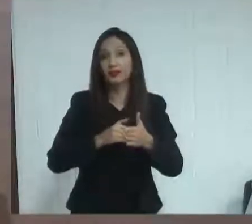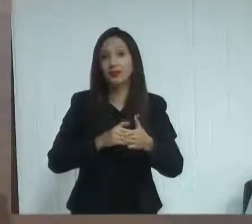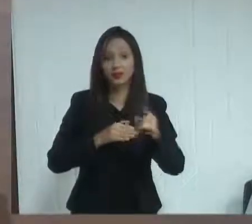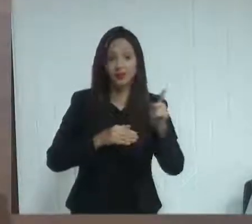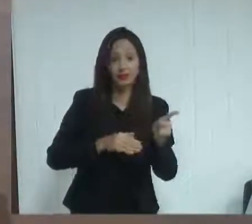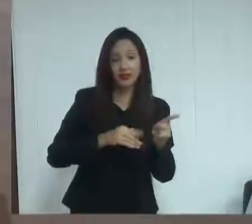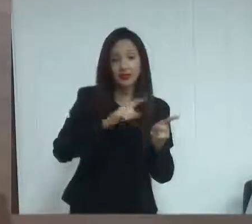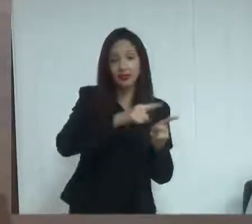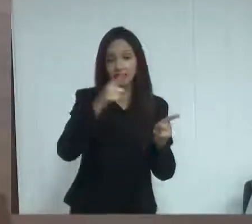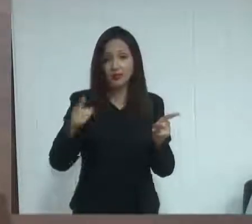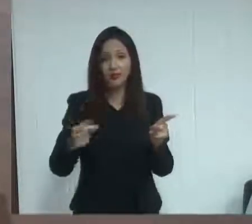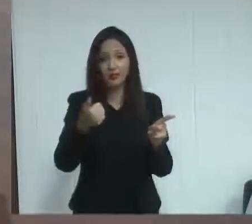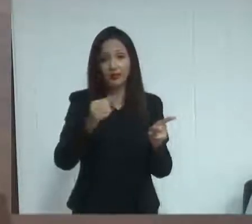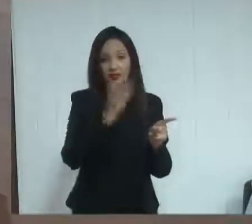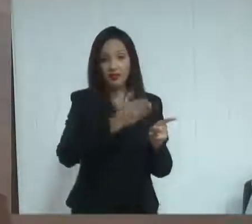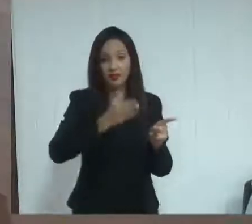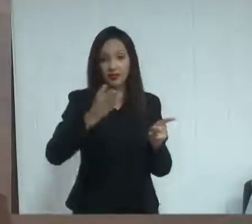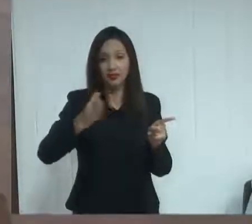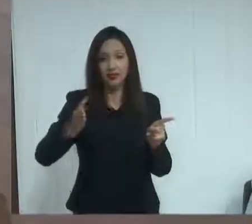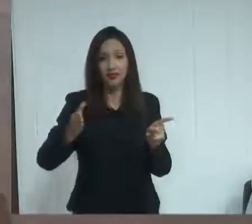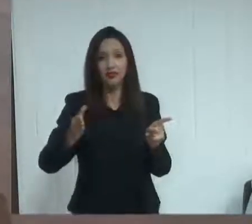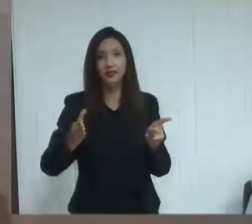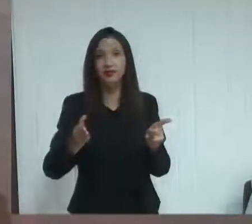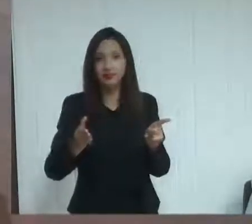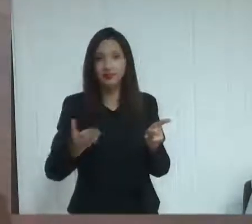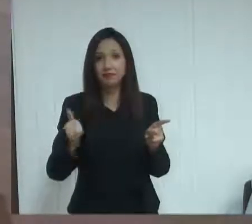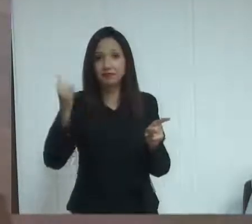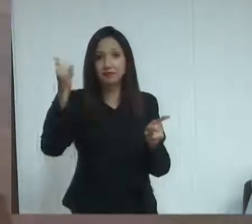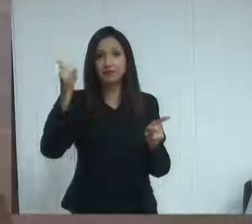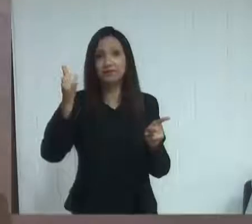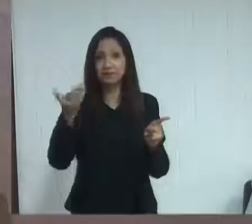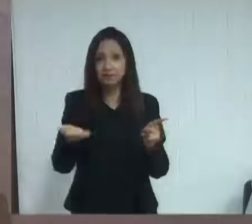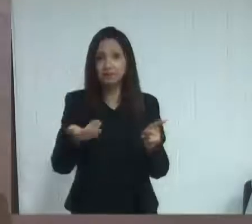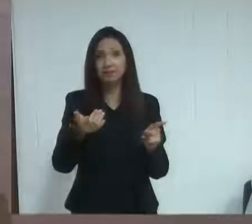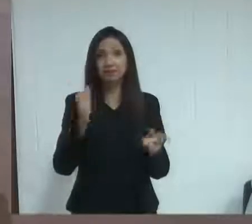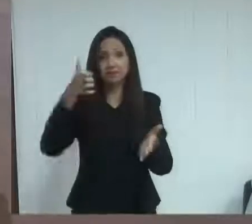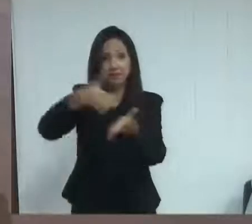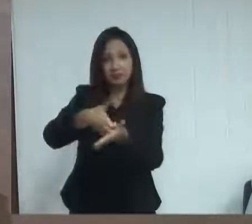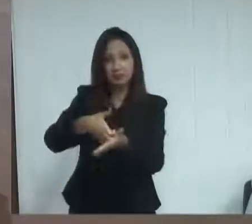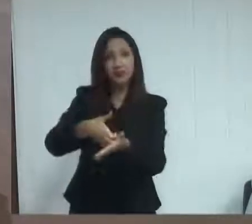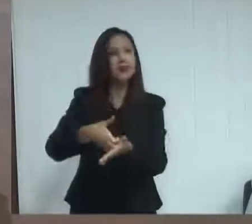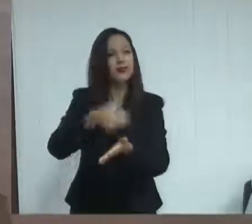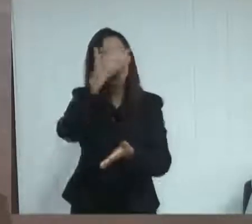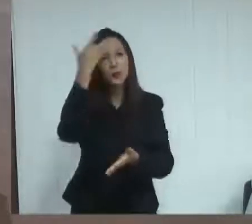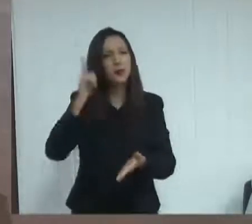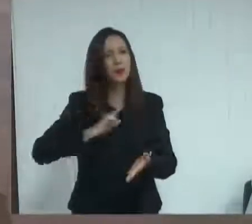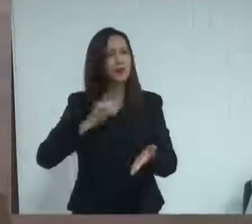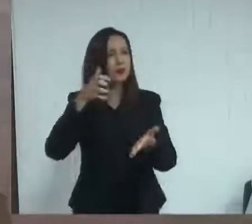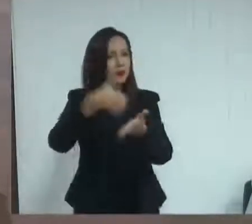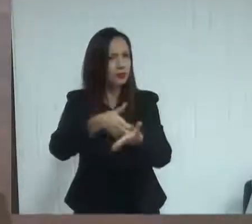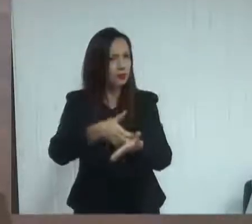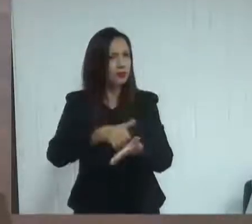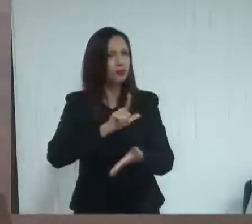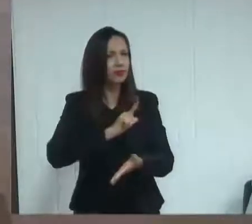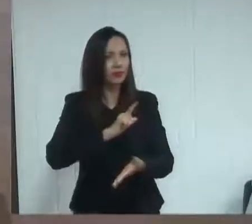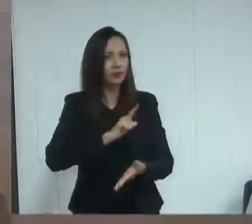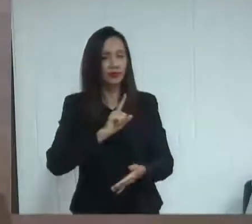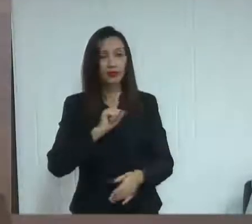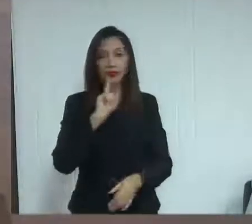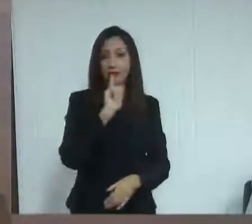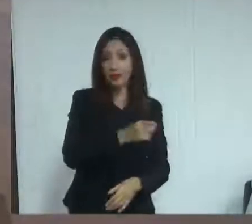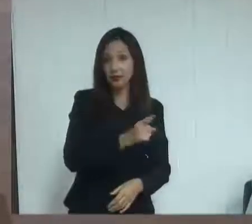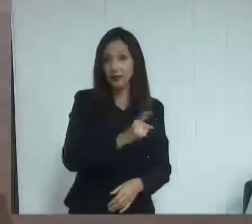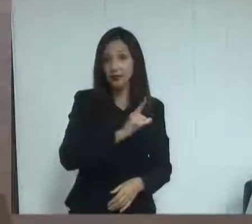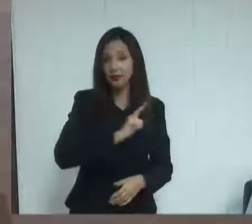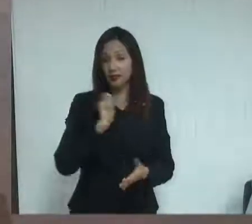vai lá, da inflação é 2,5%, é isso que ele vai pagar. Então, ou seja, gente, o cidadão que pagaria, que era 1.000 IPTU, ia